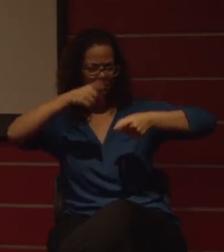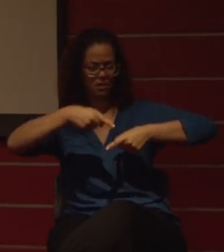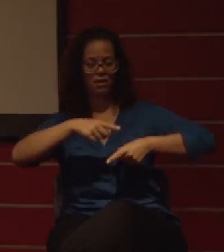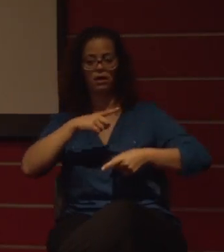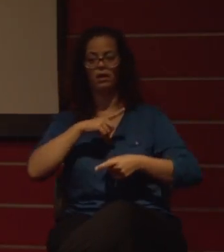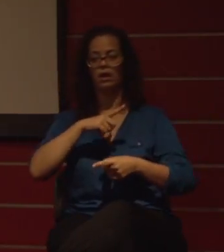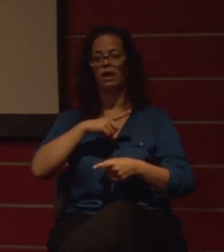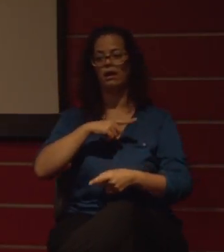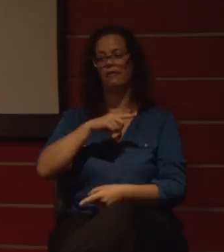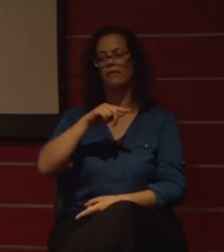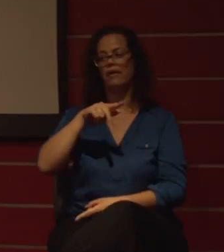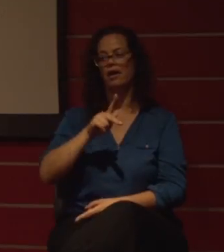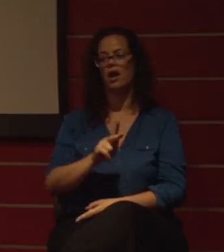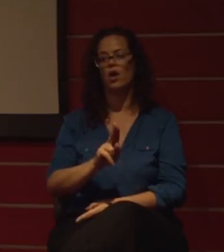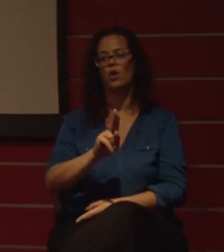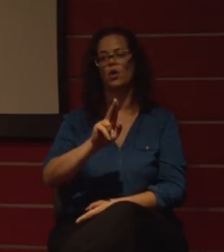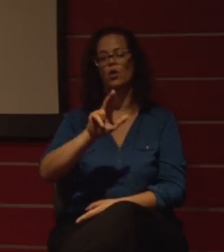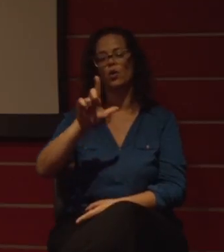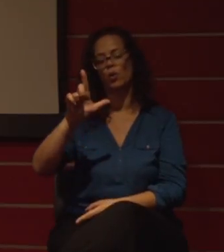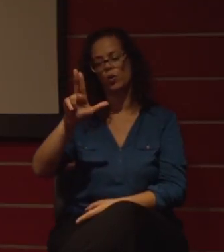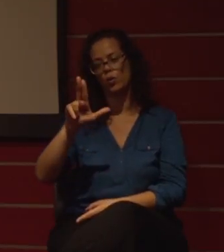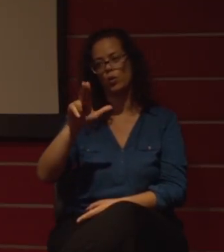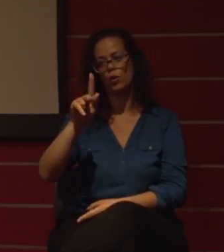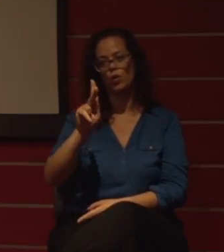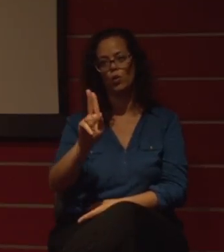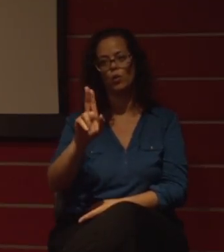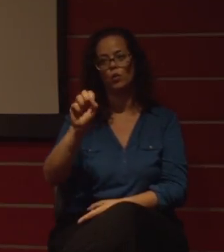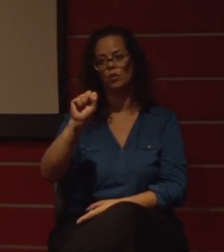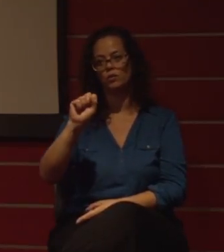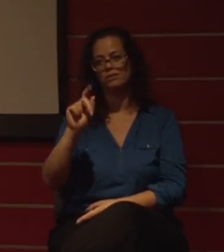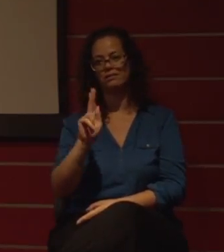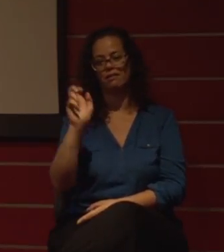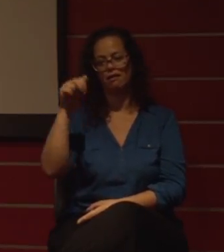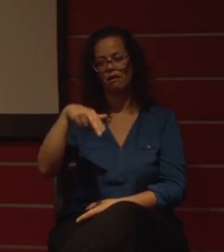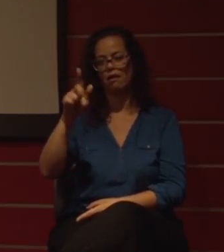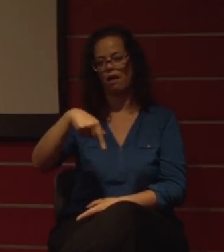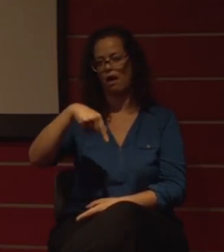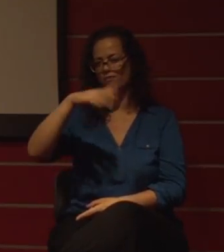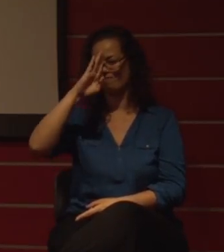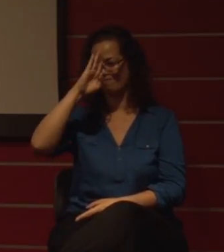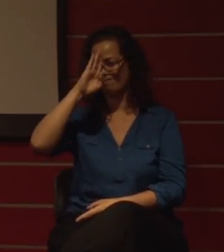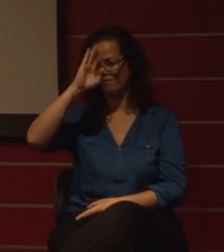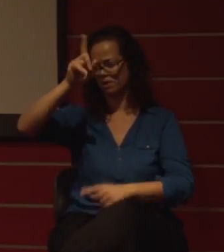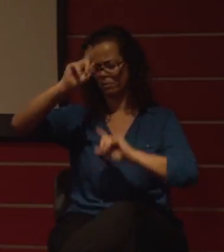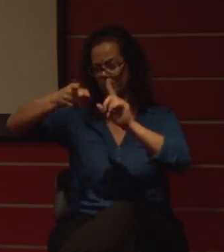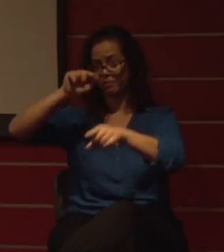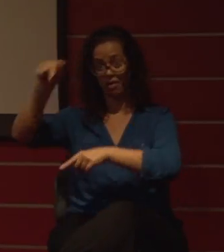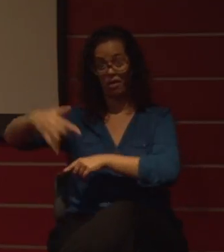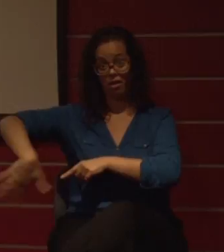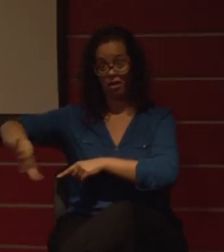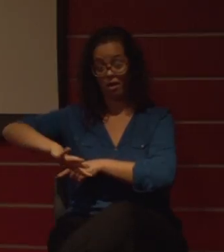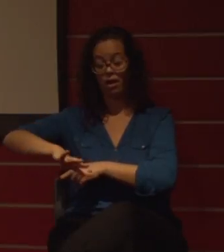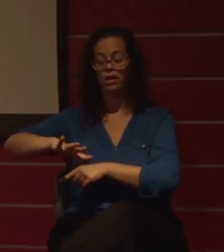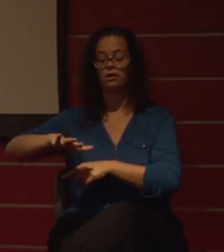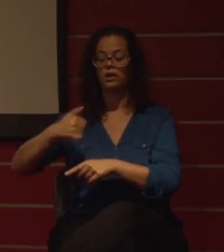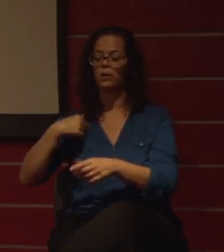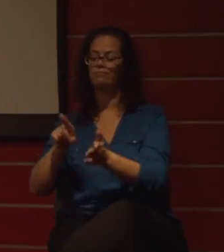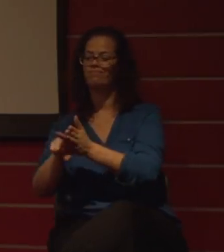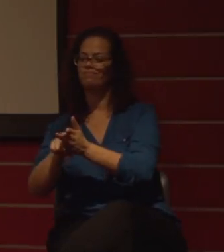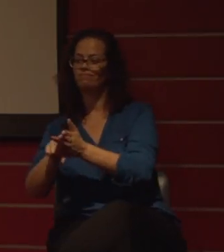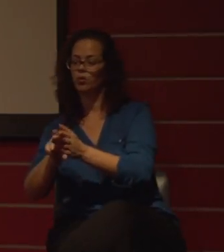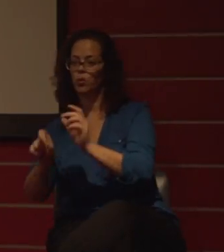ainda é extremamente ativa né E para investigar a morte de um de um soldado negro que